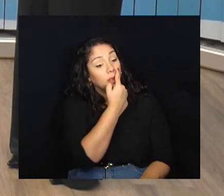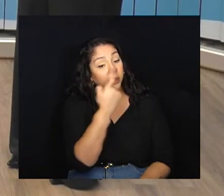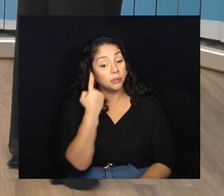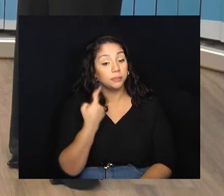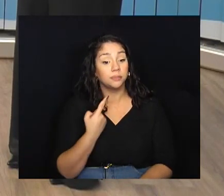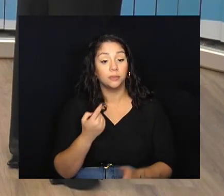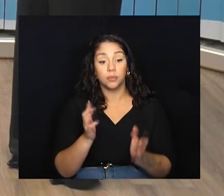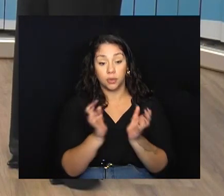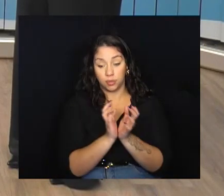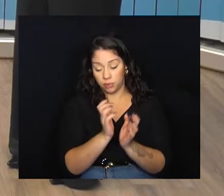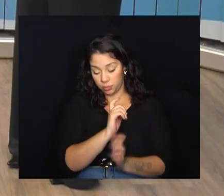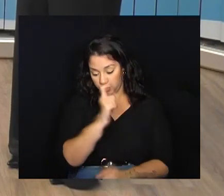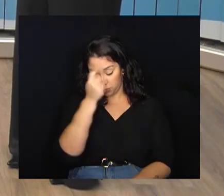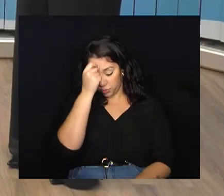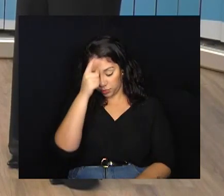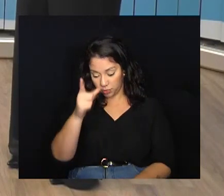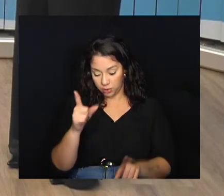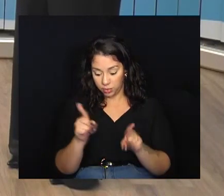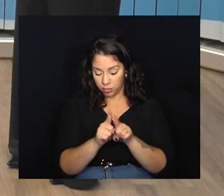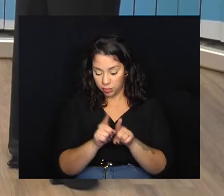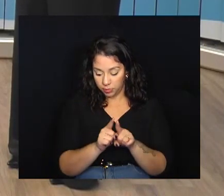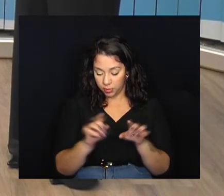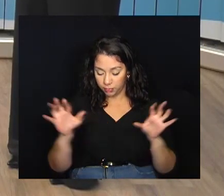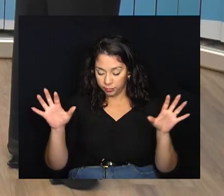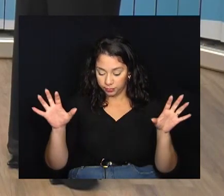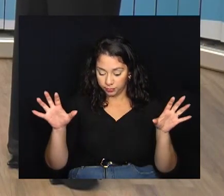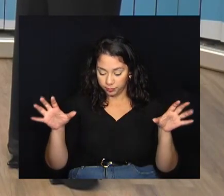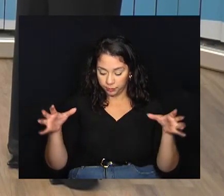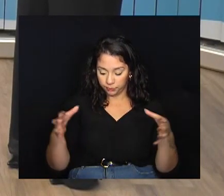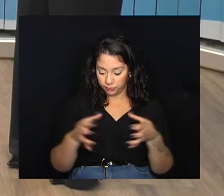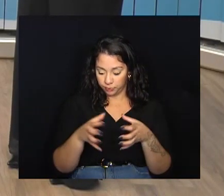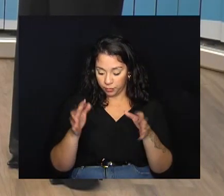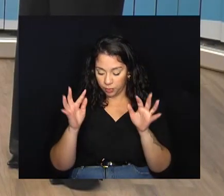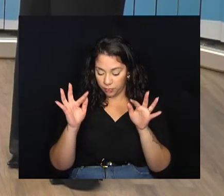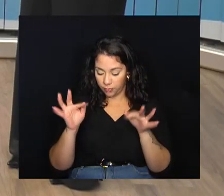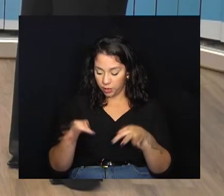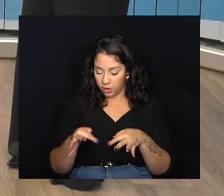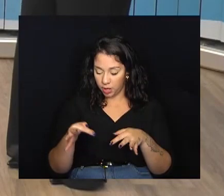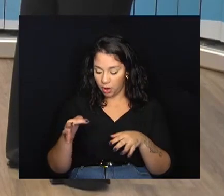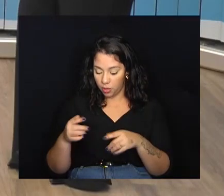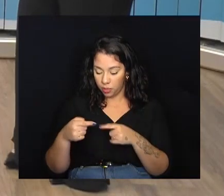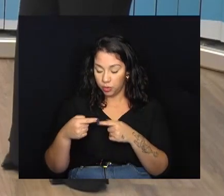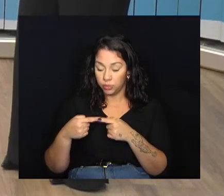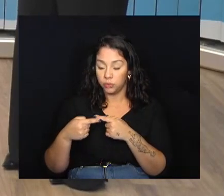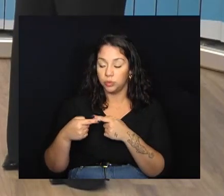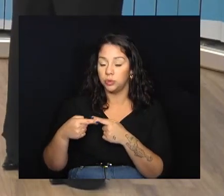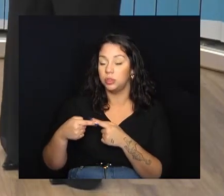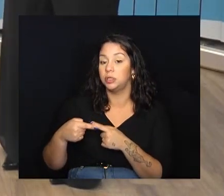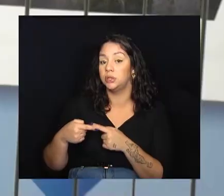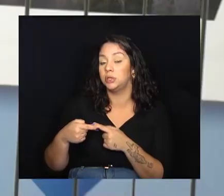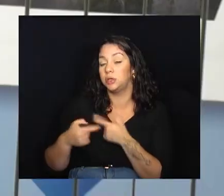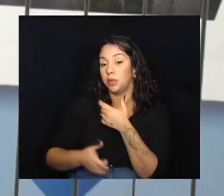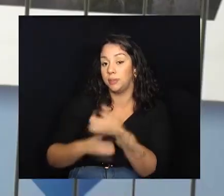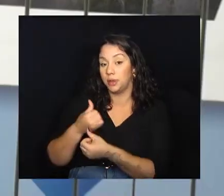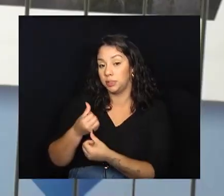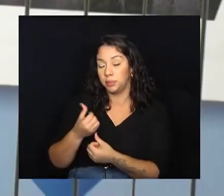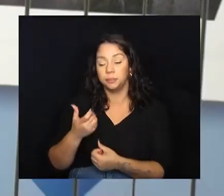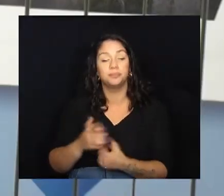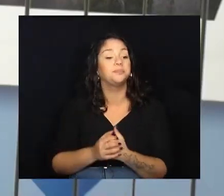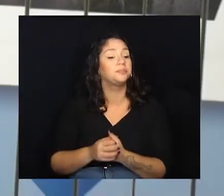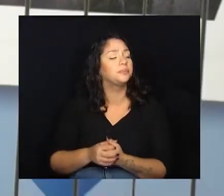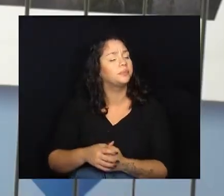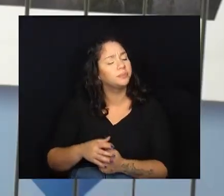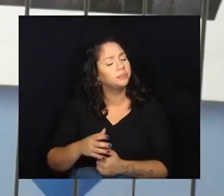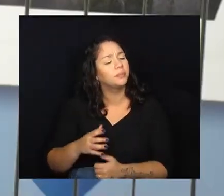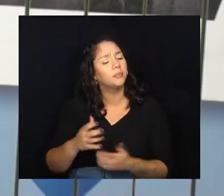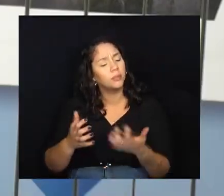também se reunião no finalzinho do semestre é desta vez a comissão quis entender como que está a situação